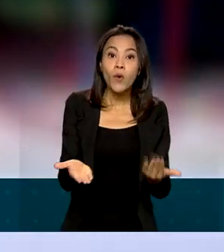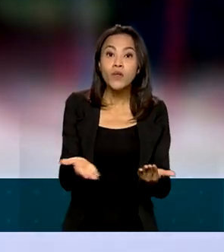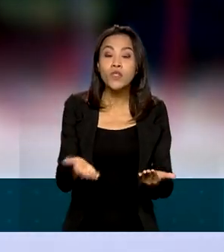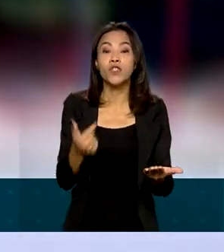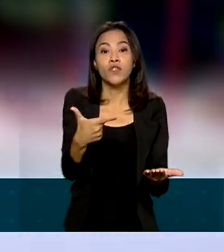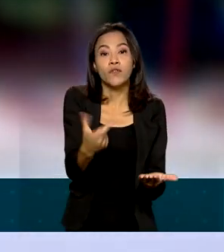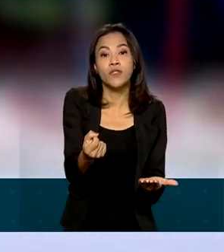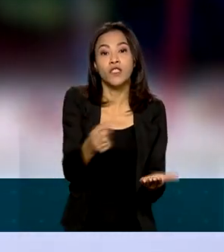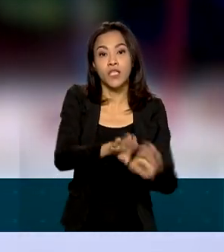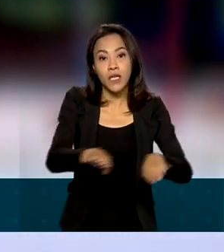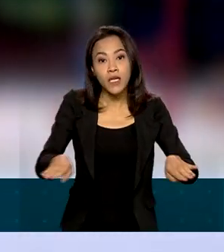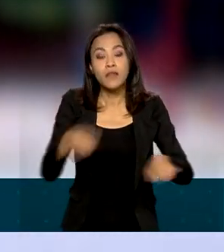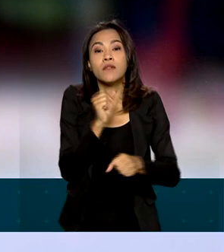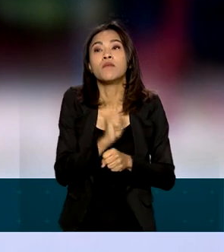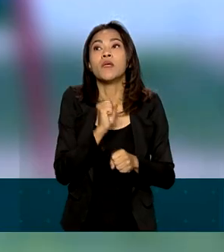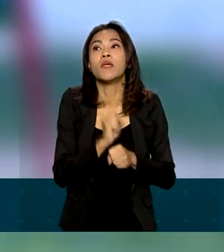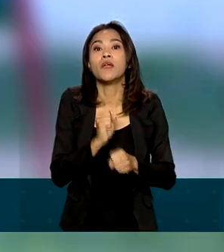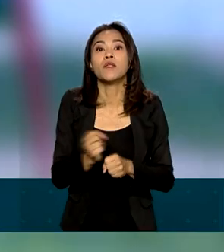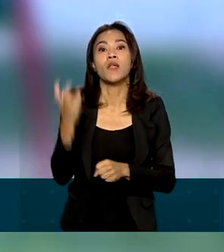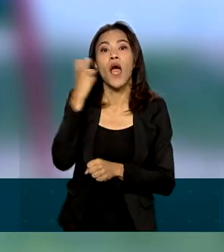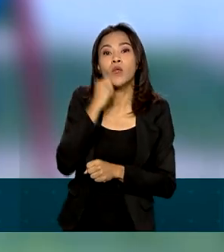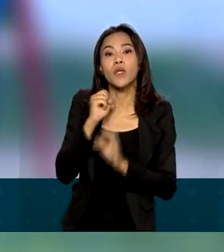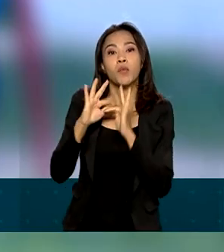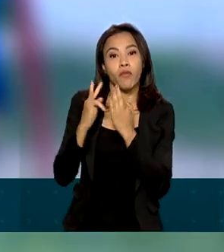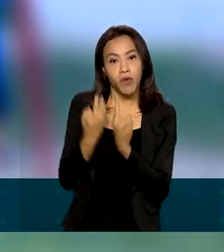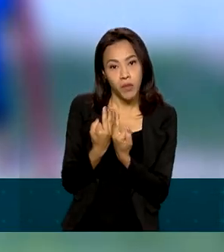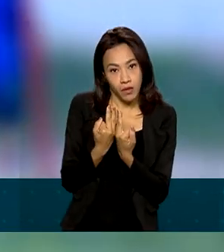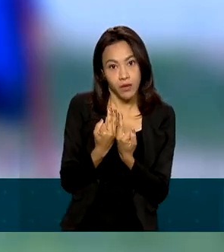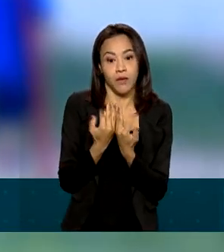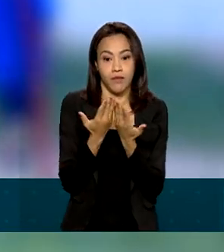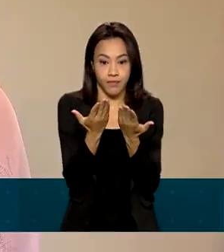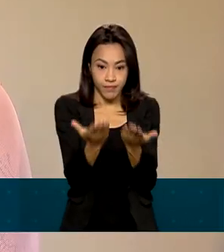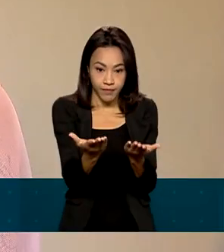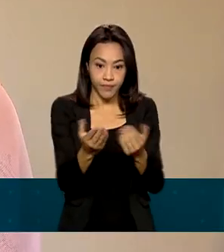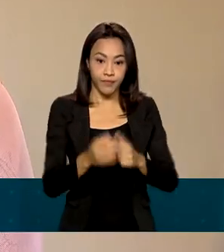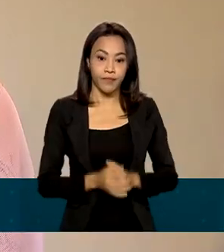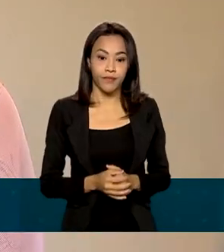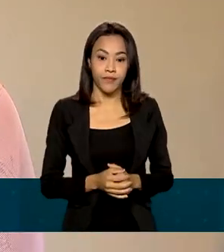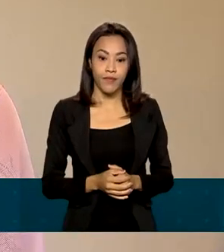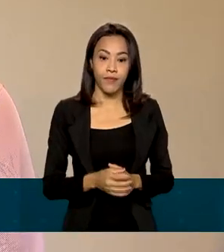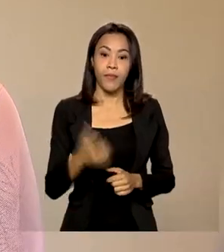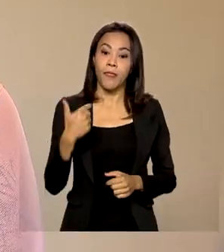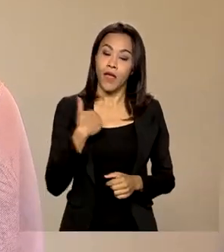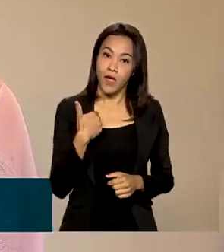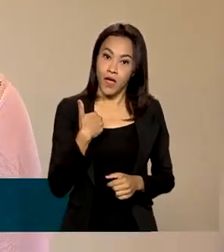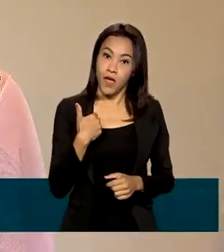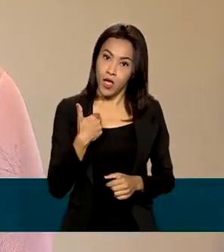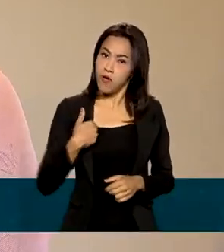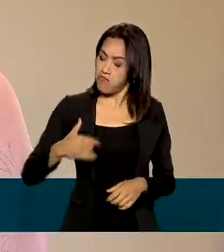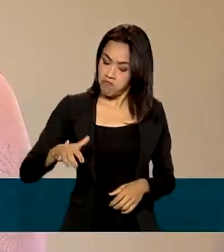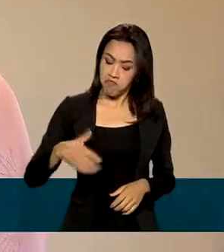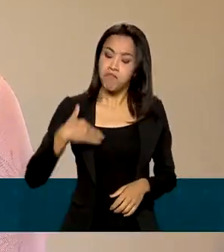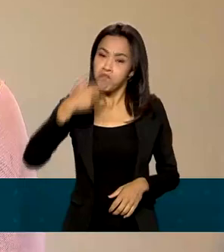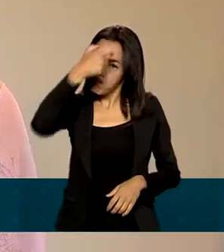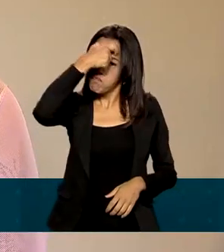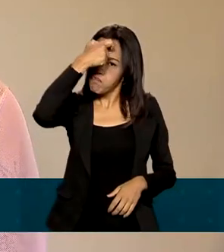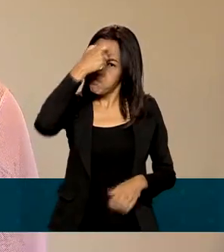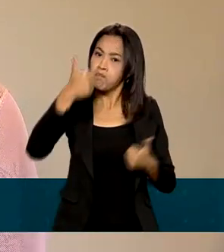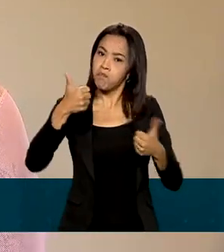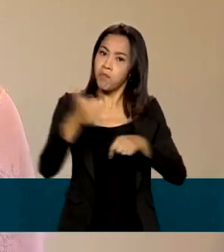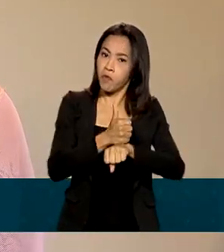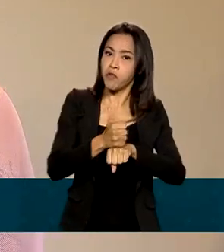estão à espera de uma família. Sonho que as fortalecem. Cresci mentalmente, cresci profissionalmente,